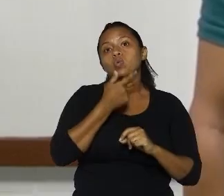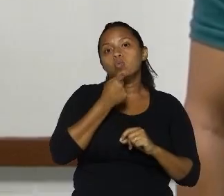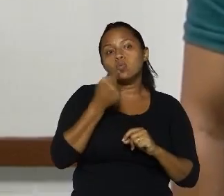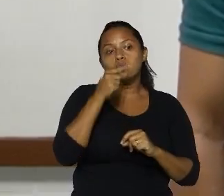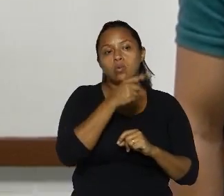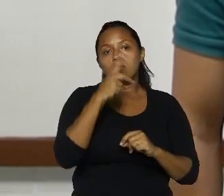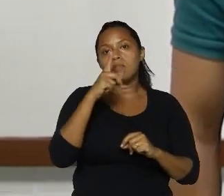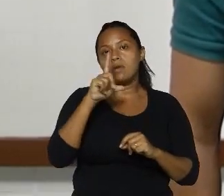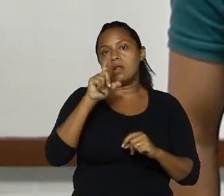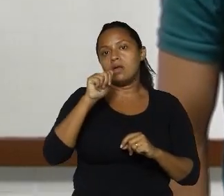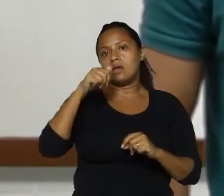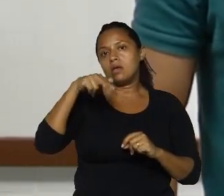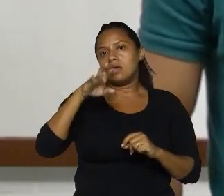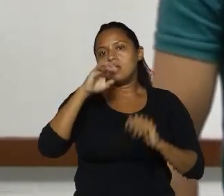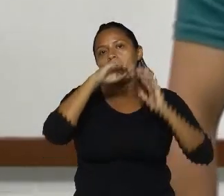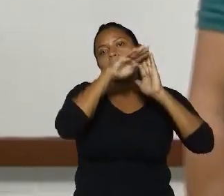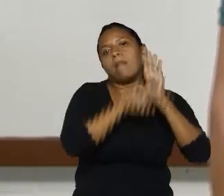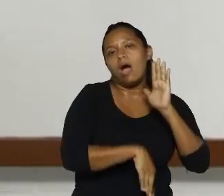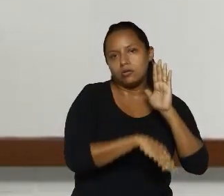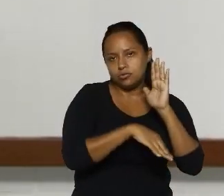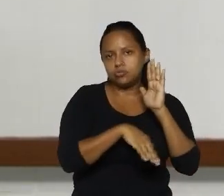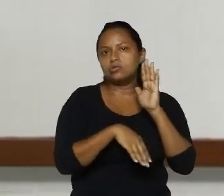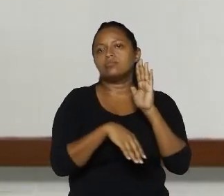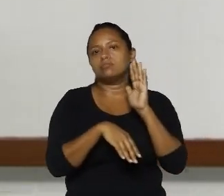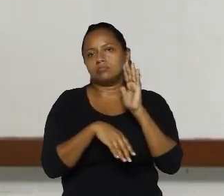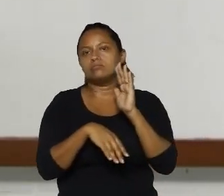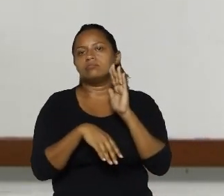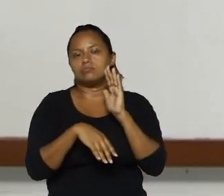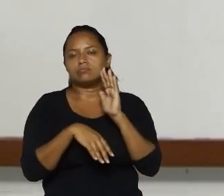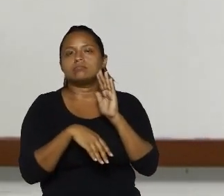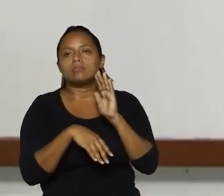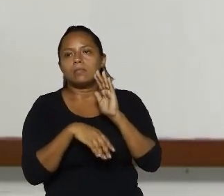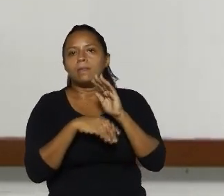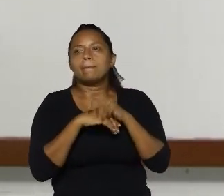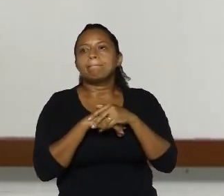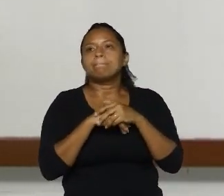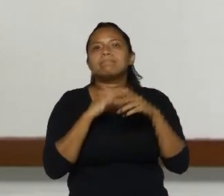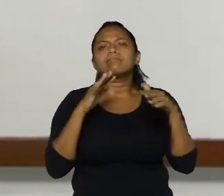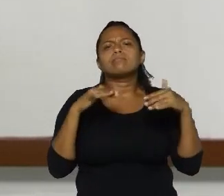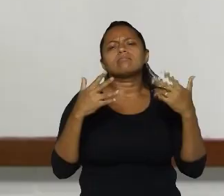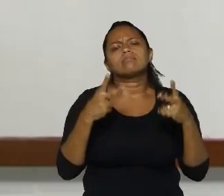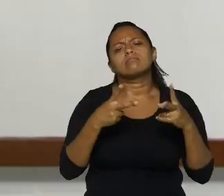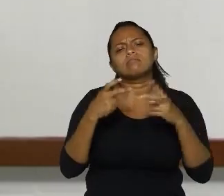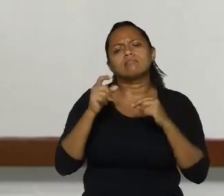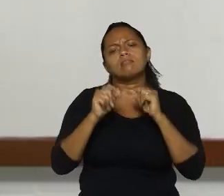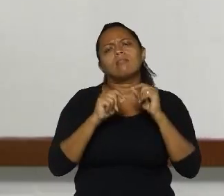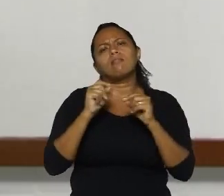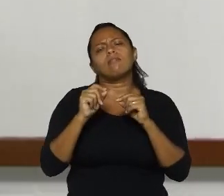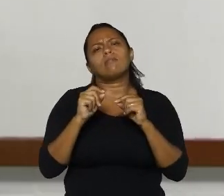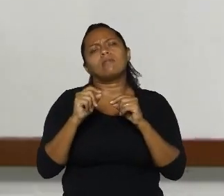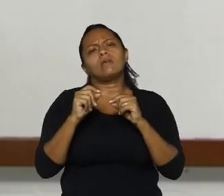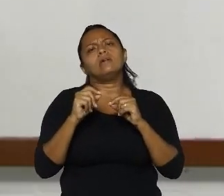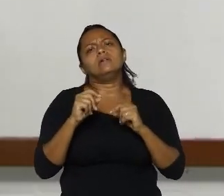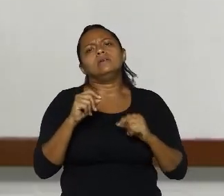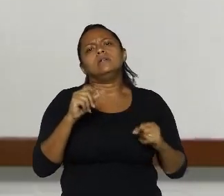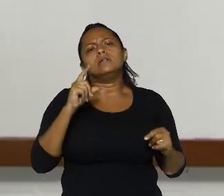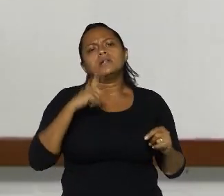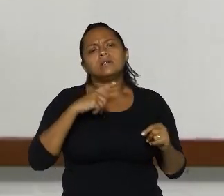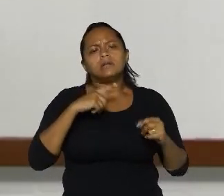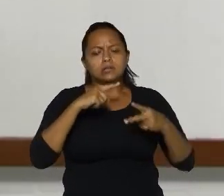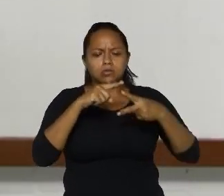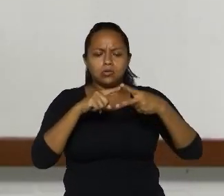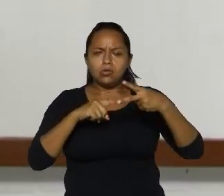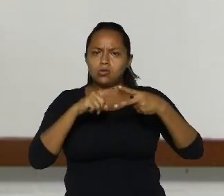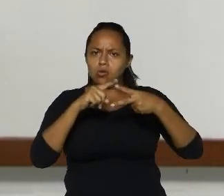de plaquetas deste paciente está abaixo do normal. Então a gente percebe através desse exame que